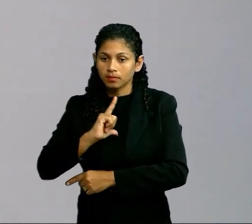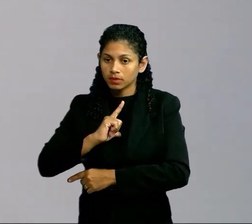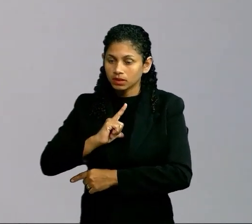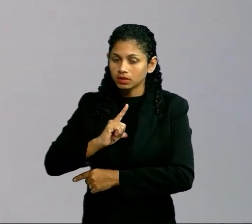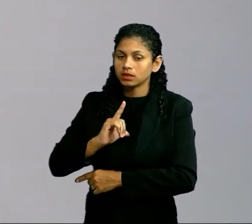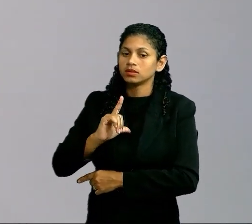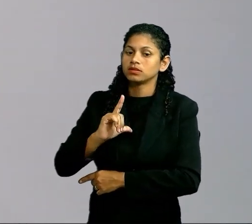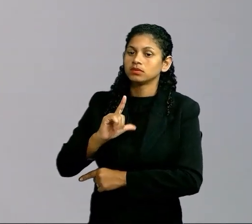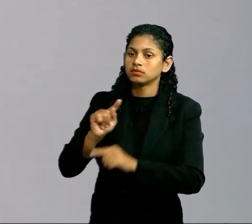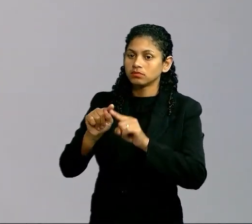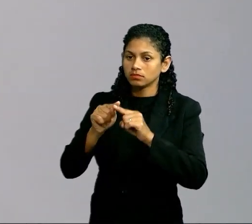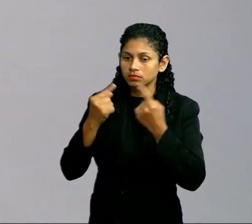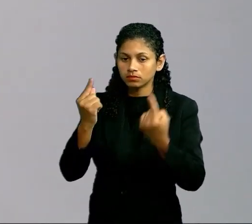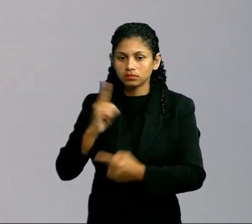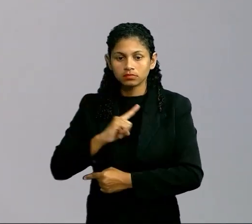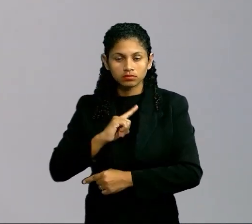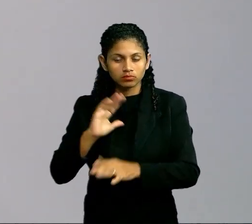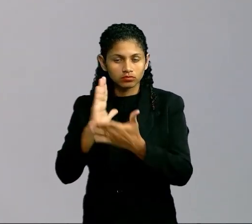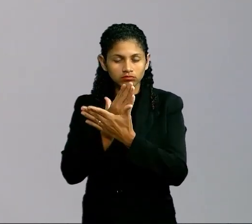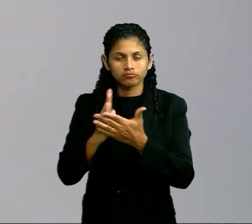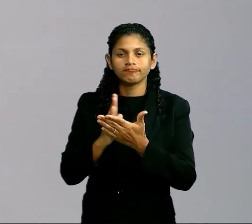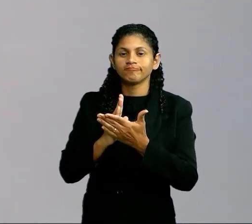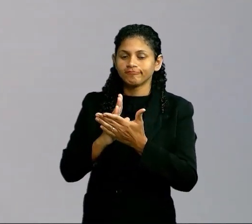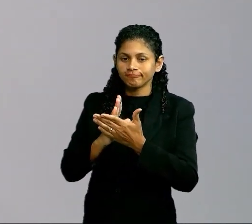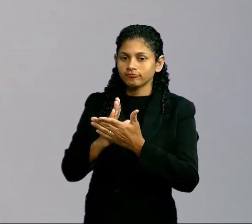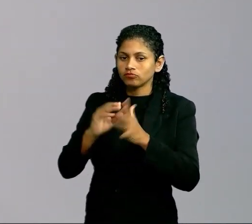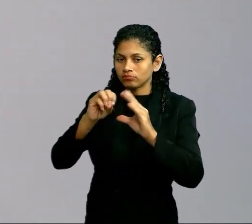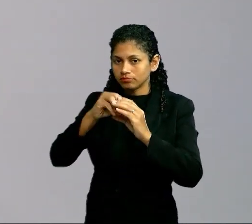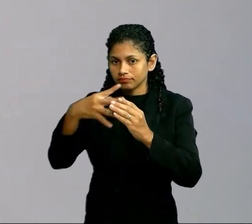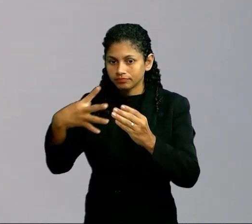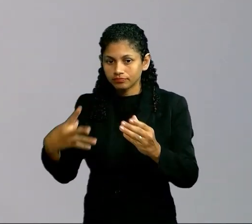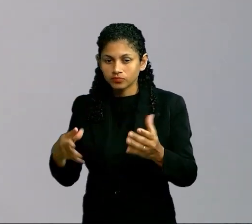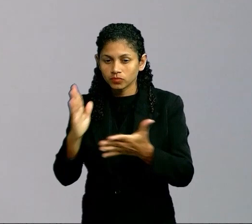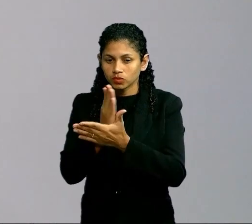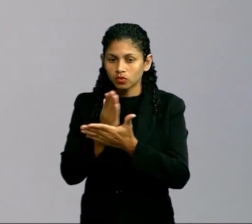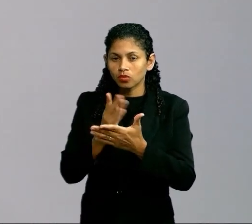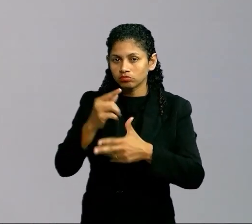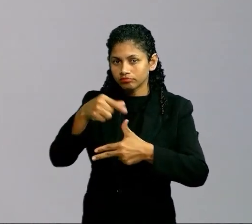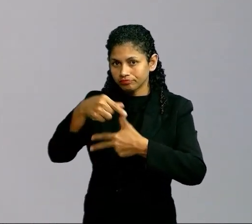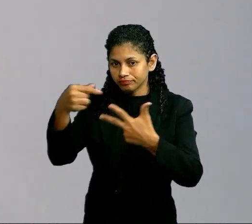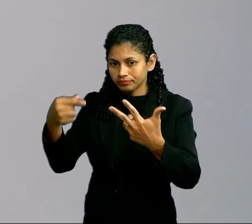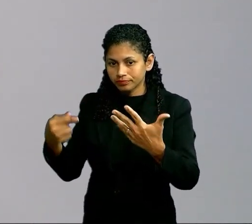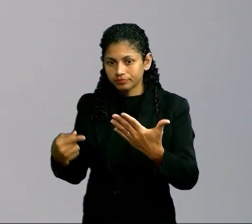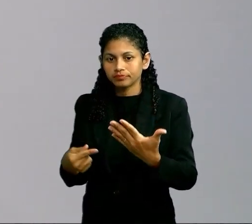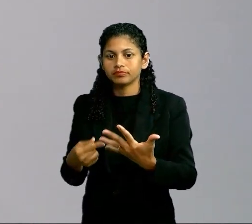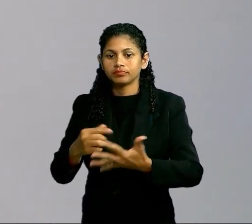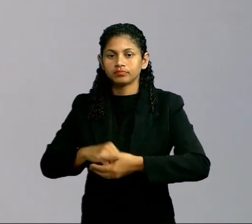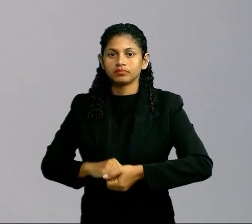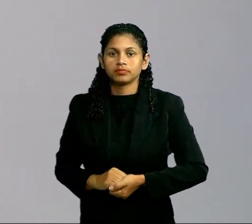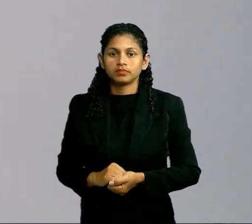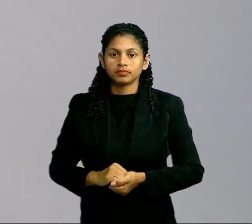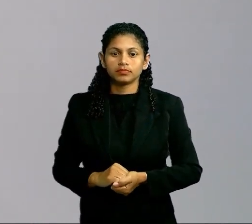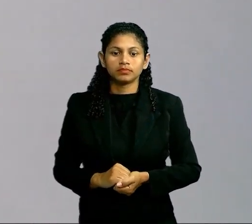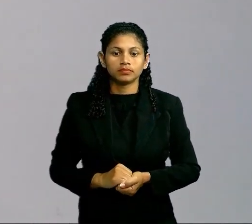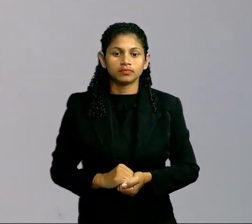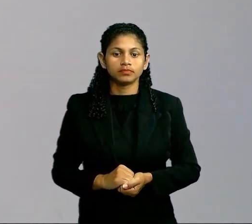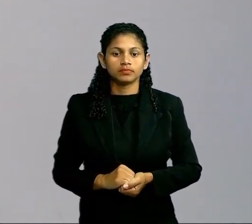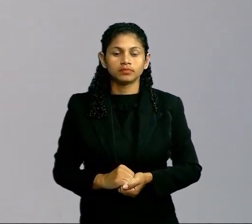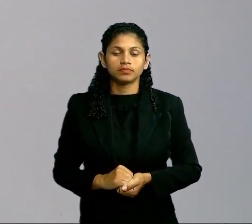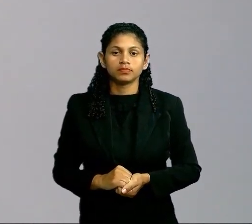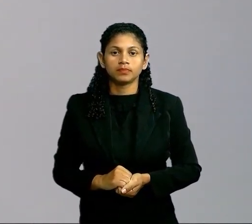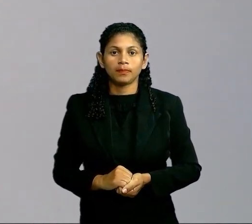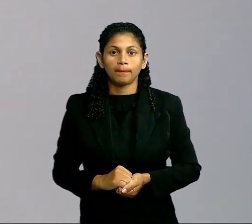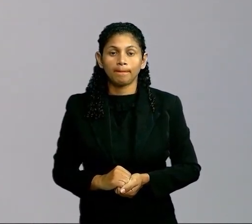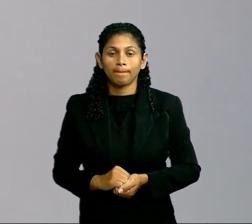bom dar uma relembrada das exceções para vocês não caírem em nenhuma pegadinha na hora da prova, certinho? Então,